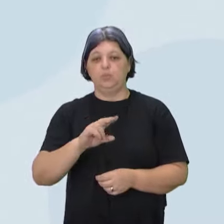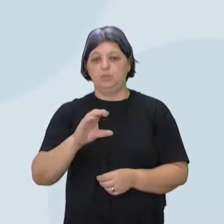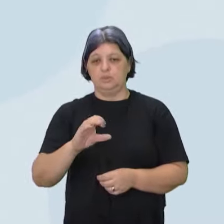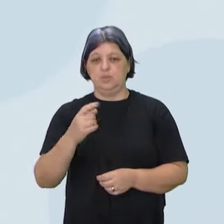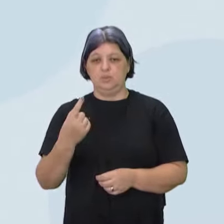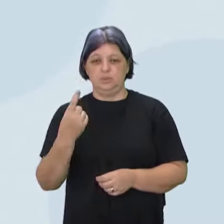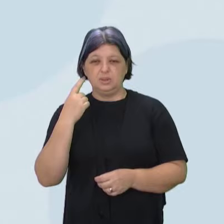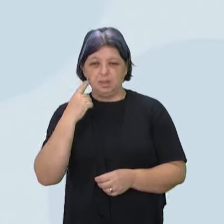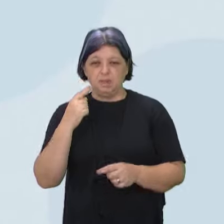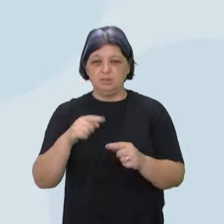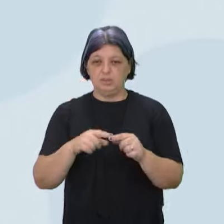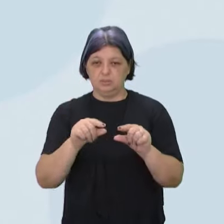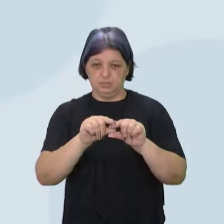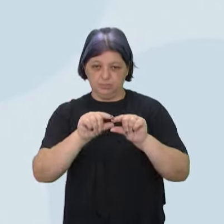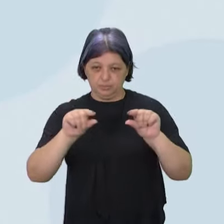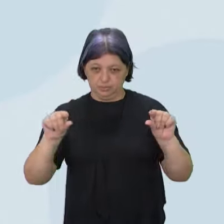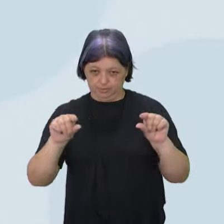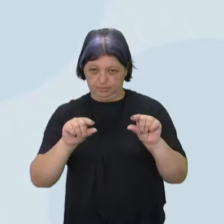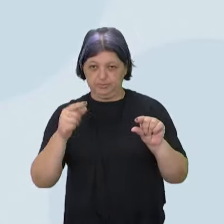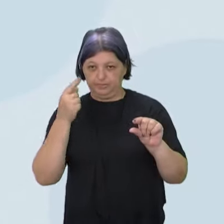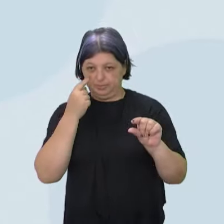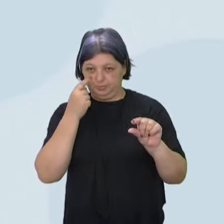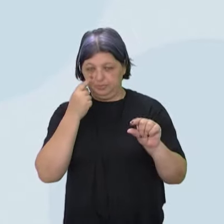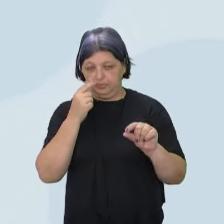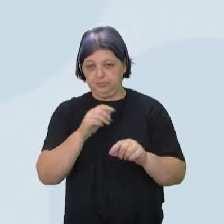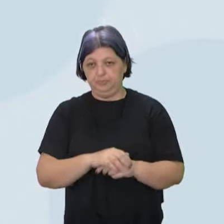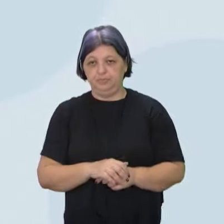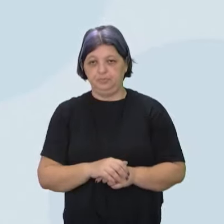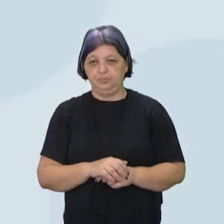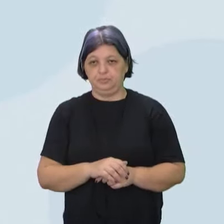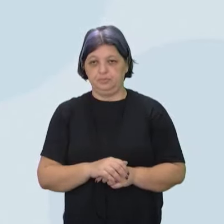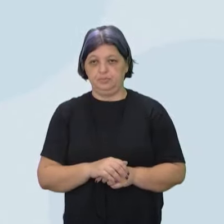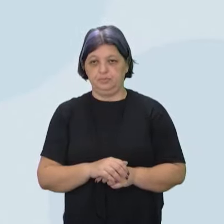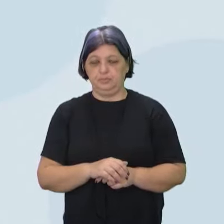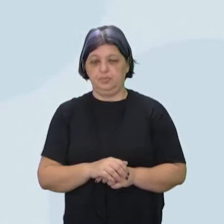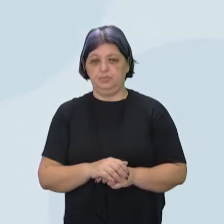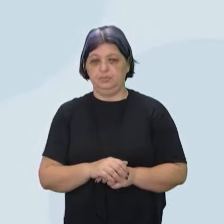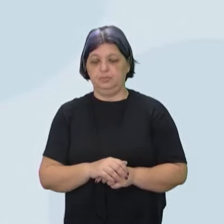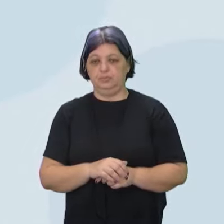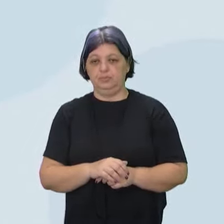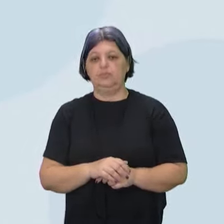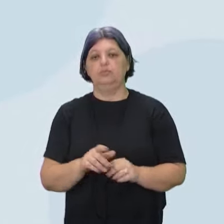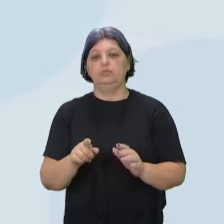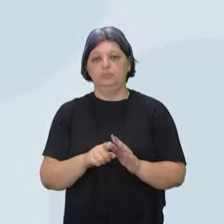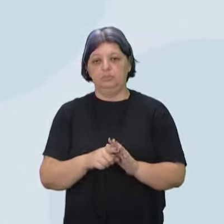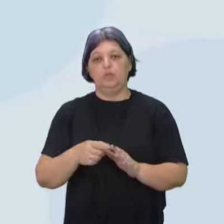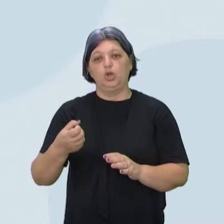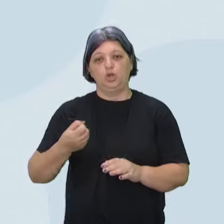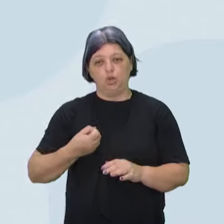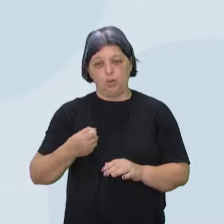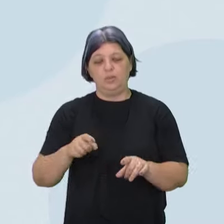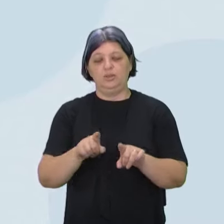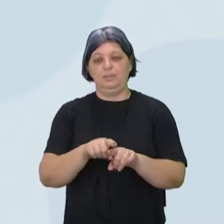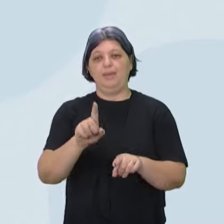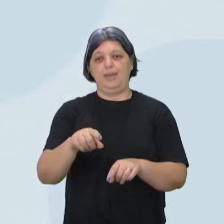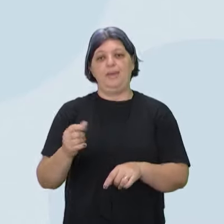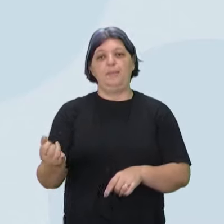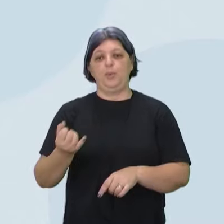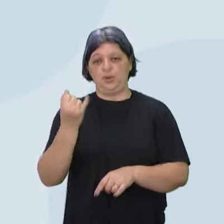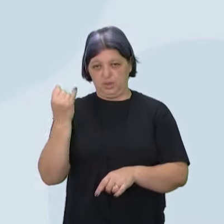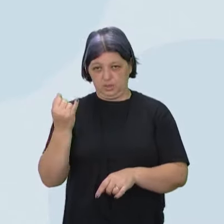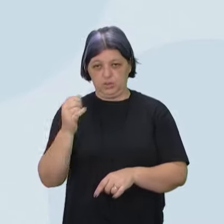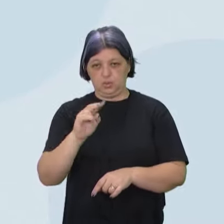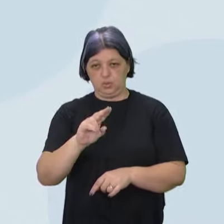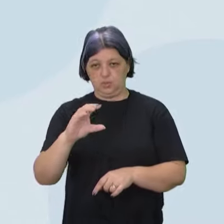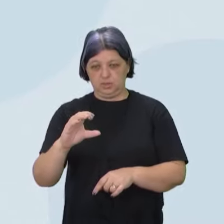uma flechinha para indicar, né, para vocês, que é, no nosso caso, números também importam, né? Que é a unidade